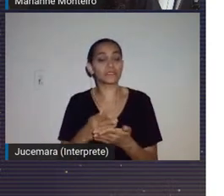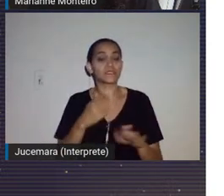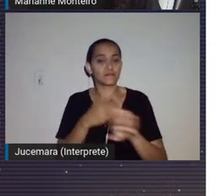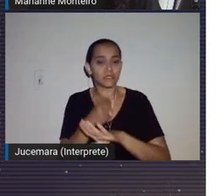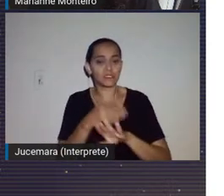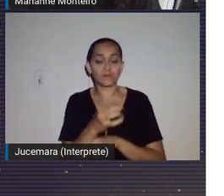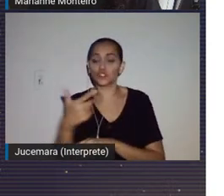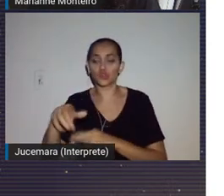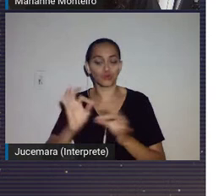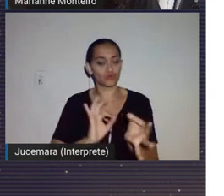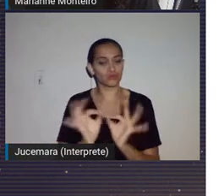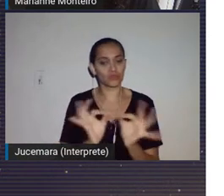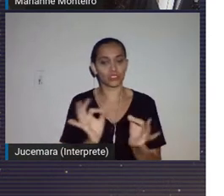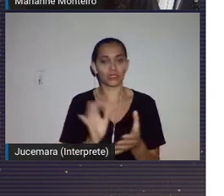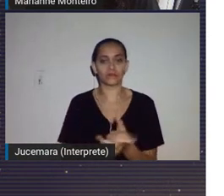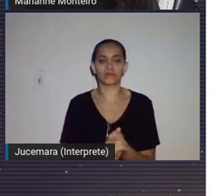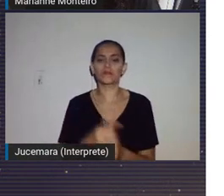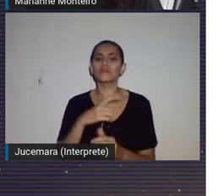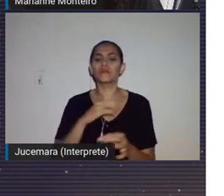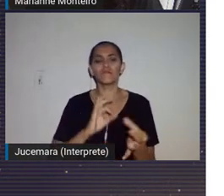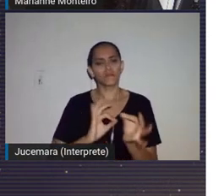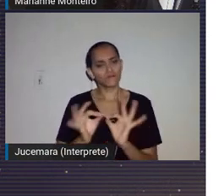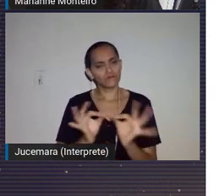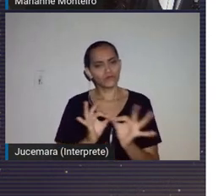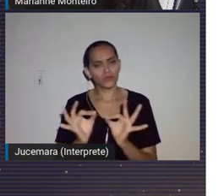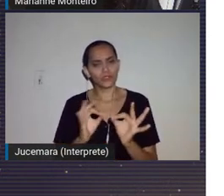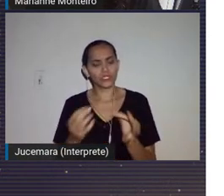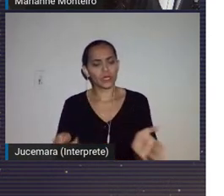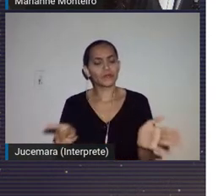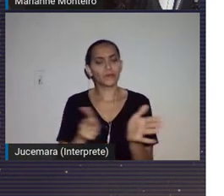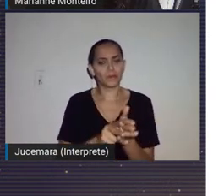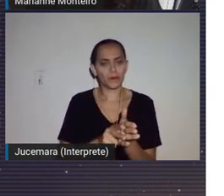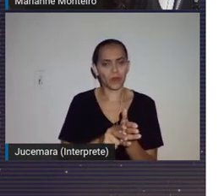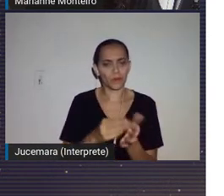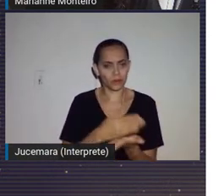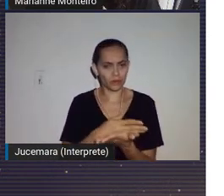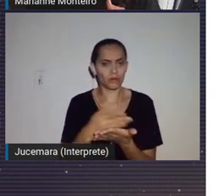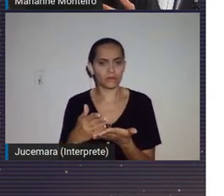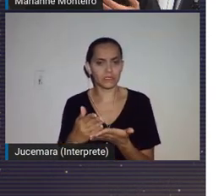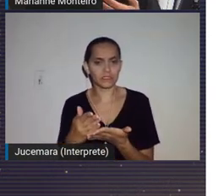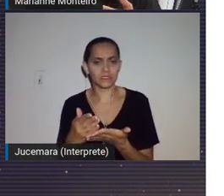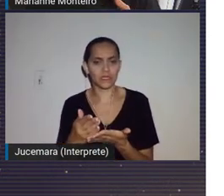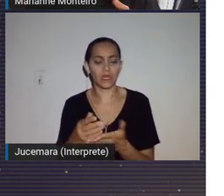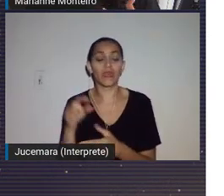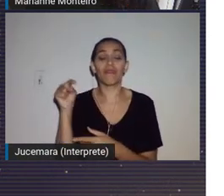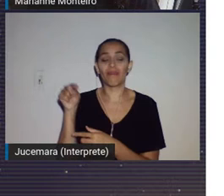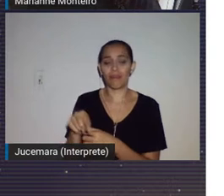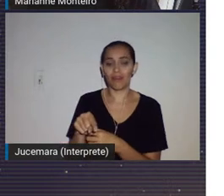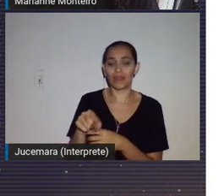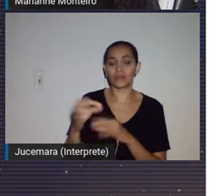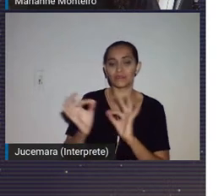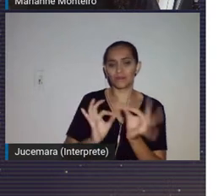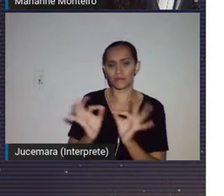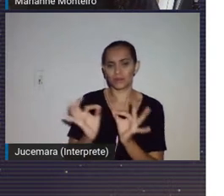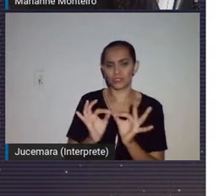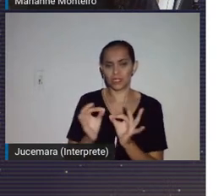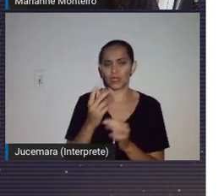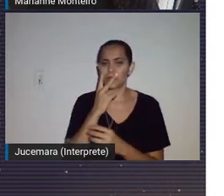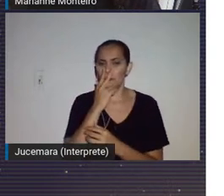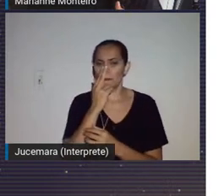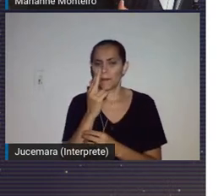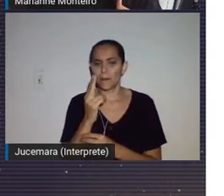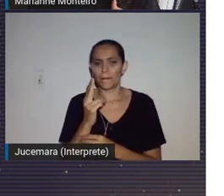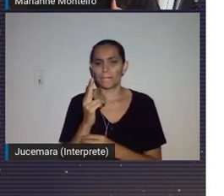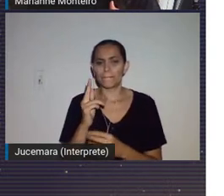envolvi é chamado Outreach, que é um projeto similar ao Google Summer of Code, não sei se